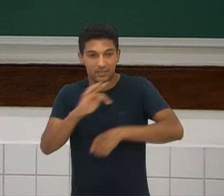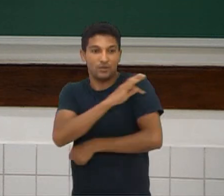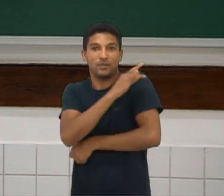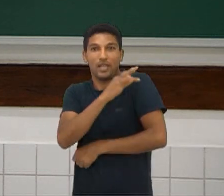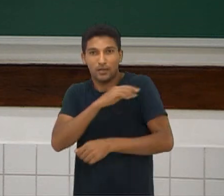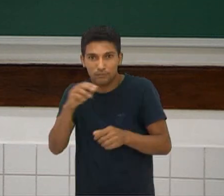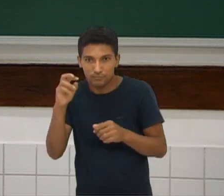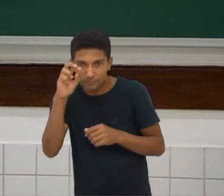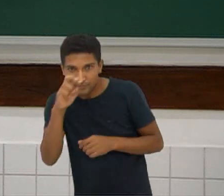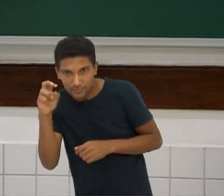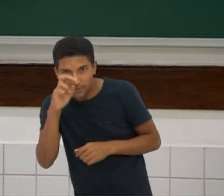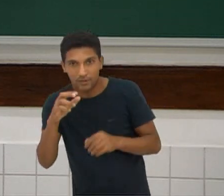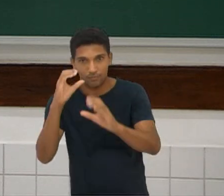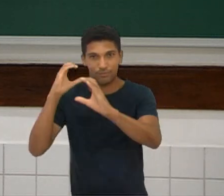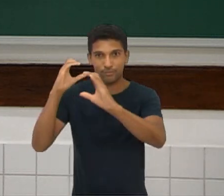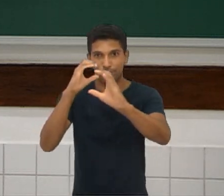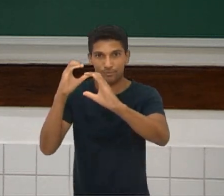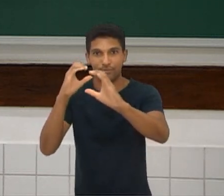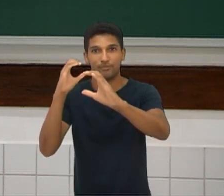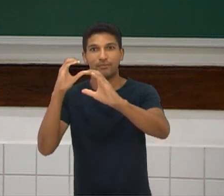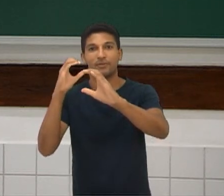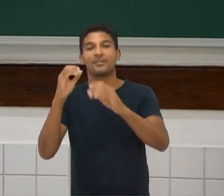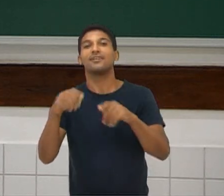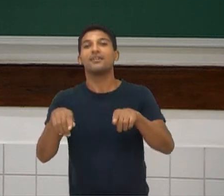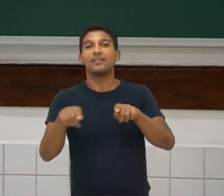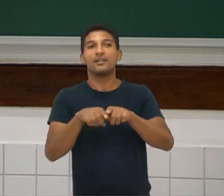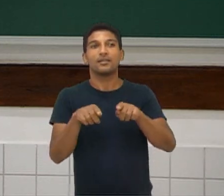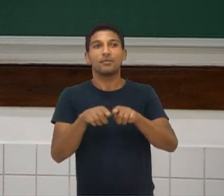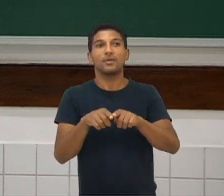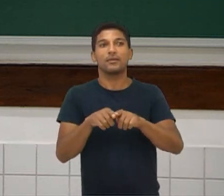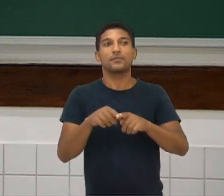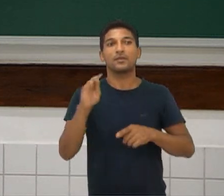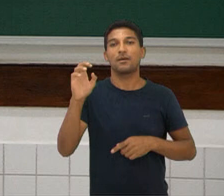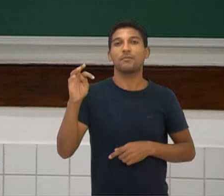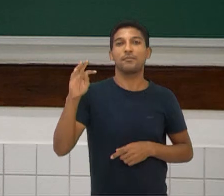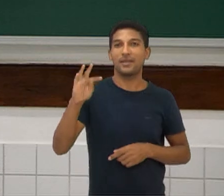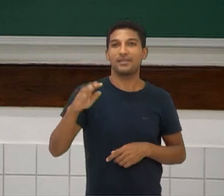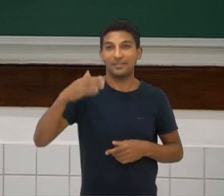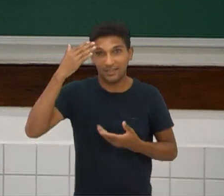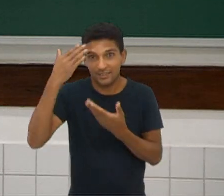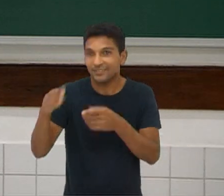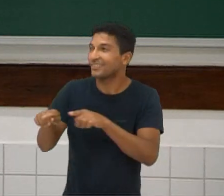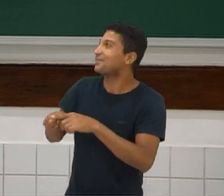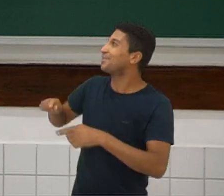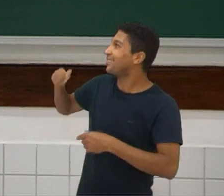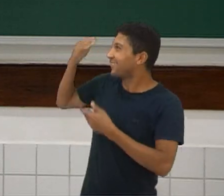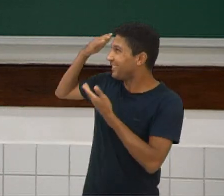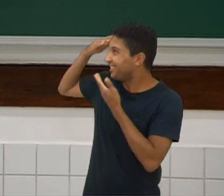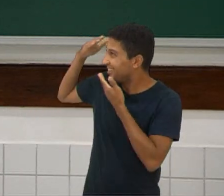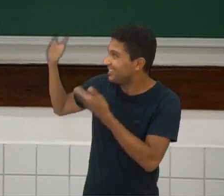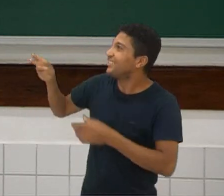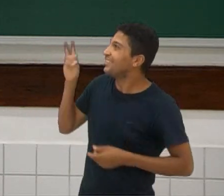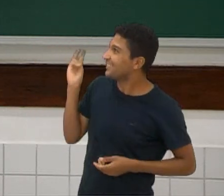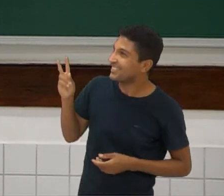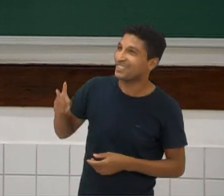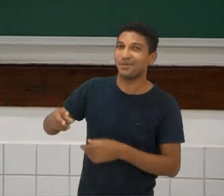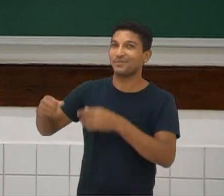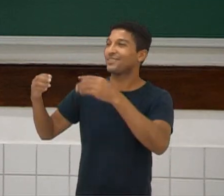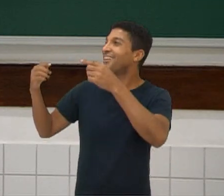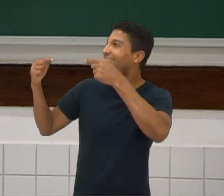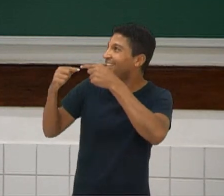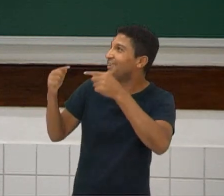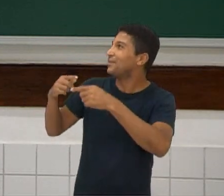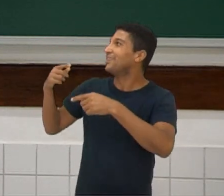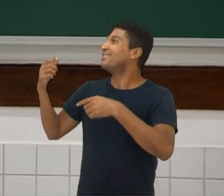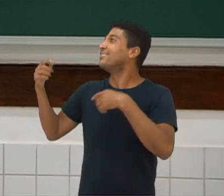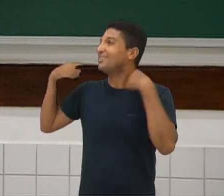acompanhando a gravação, né? Então, agradecer a Berge também, que faz parte dessa equipe maravilhosa, agradecer ao Isaías, que sempre topa as minhas loucuras, né?